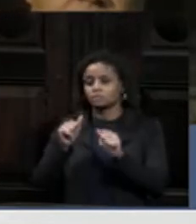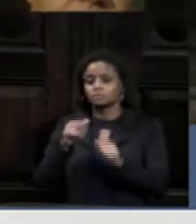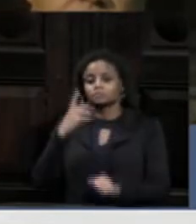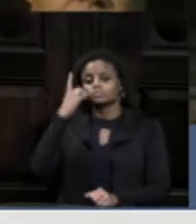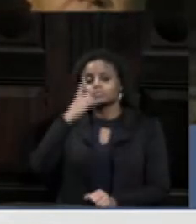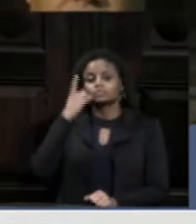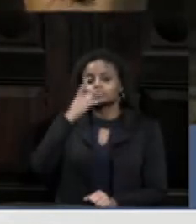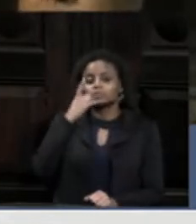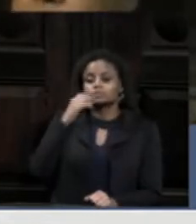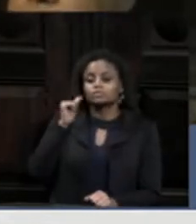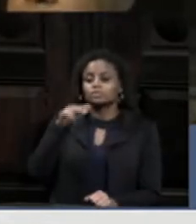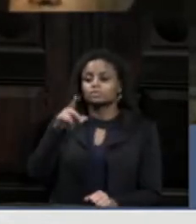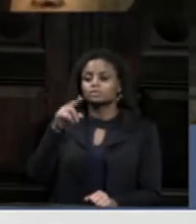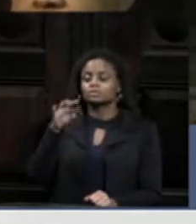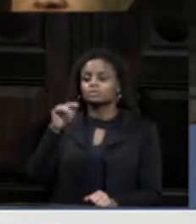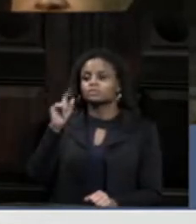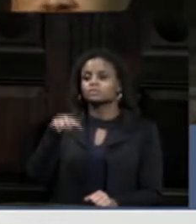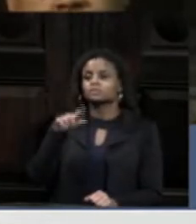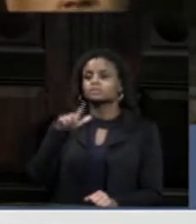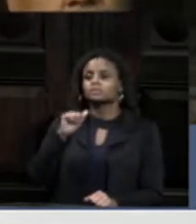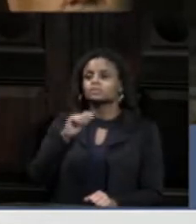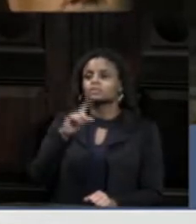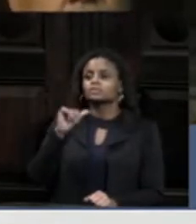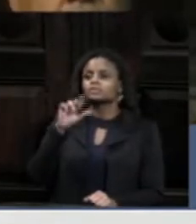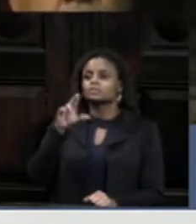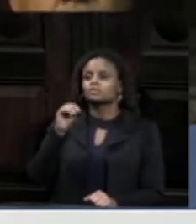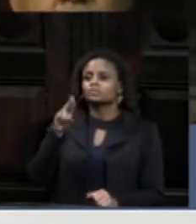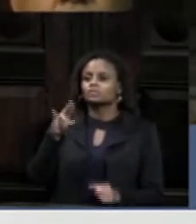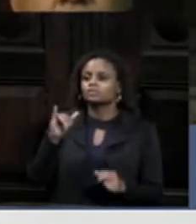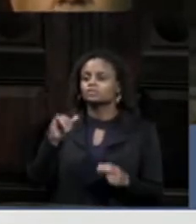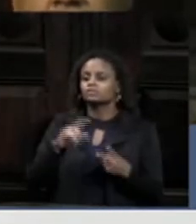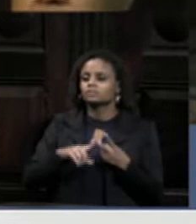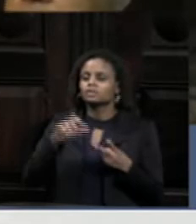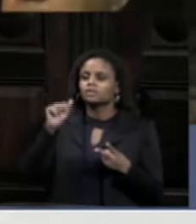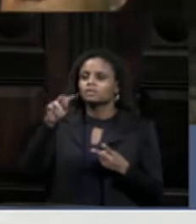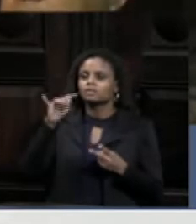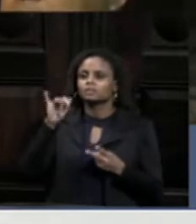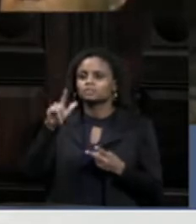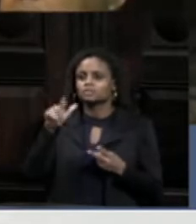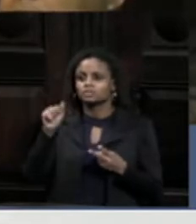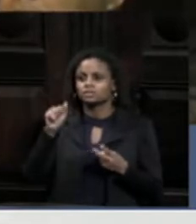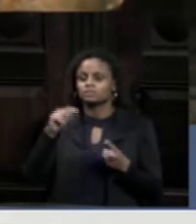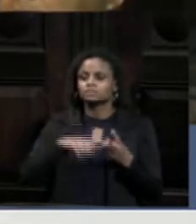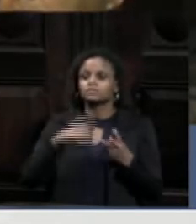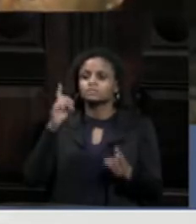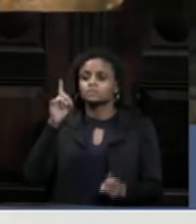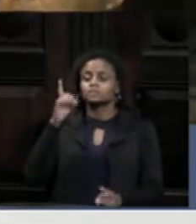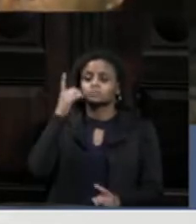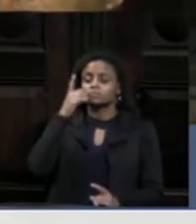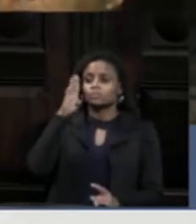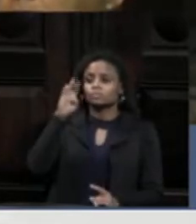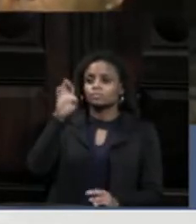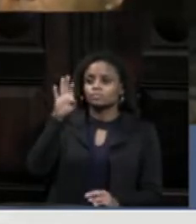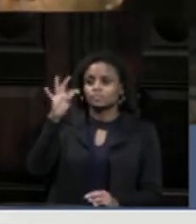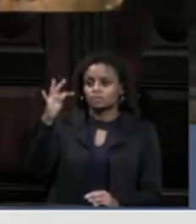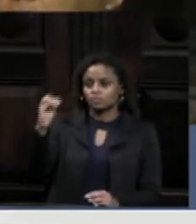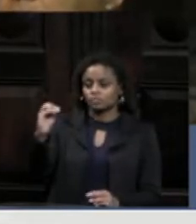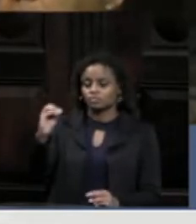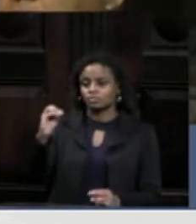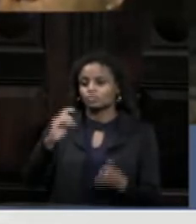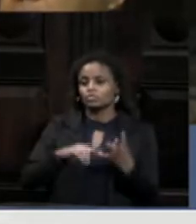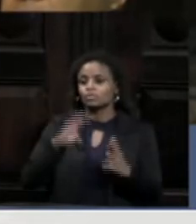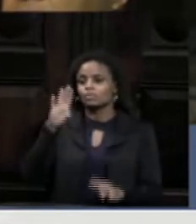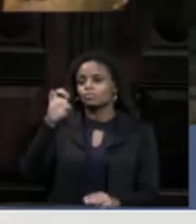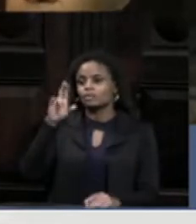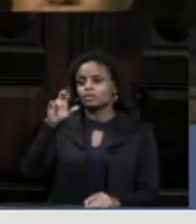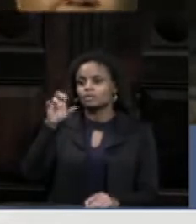Deputado André Lazzaroni. Deputado Átila Nunes. Deputado Bebeto. Deputado Benedito